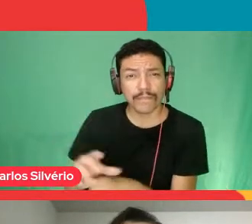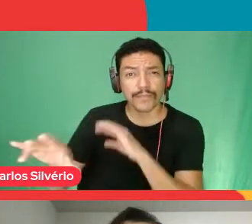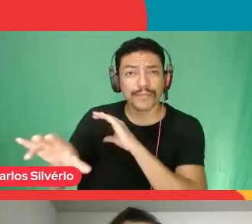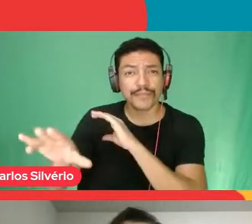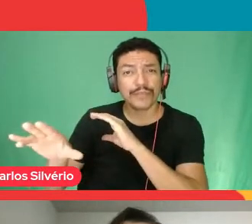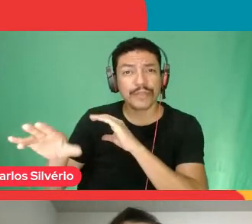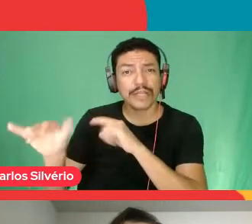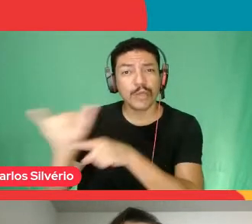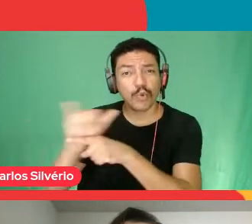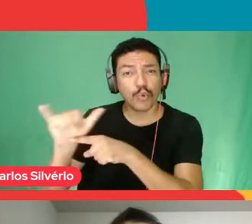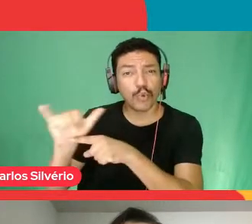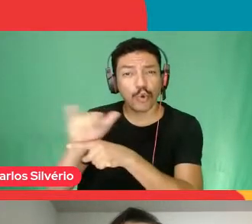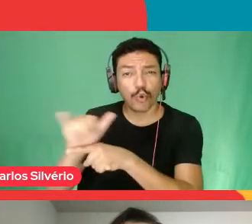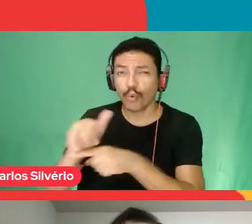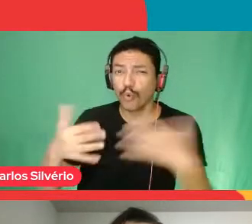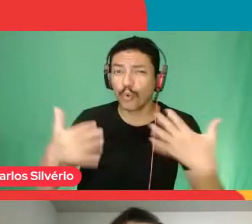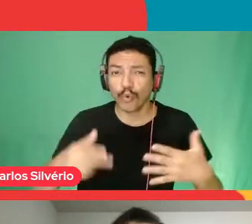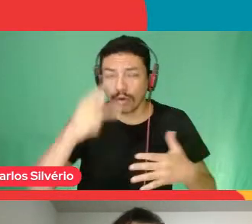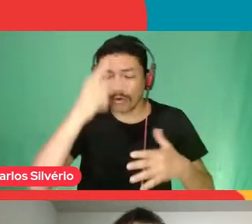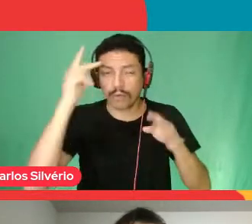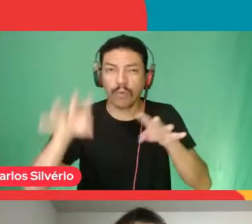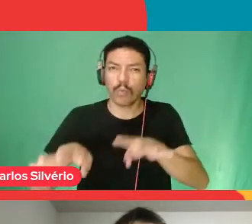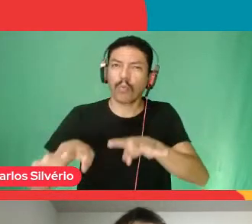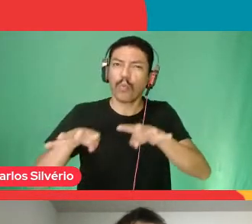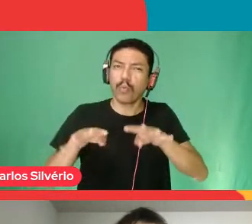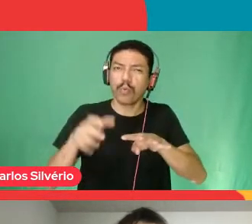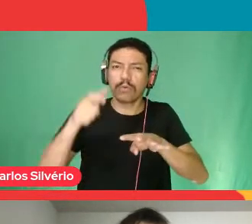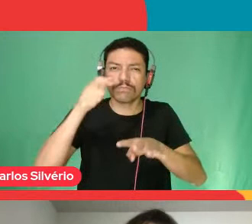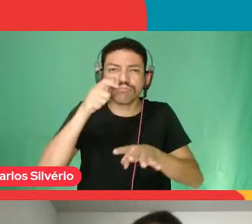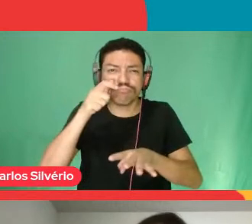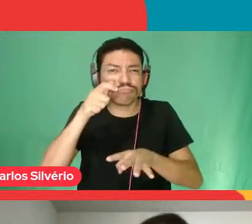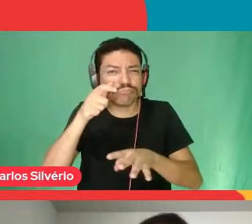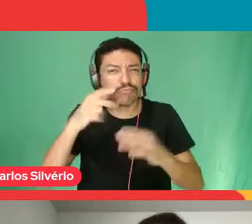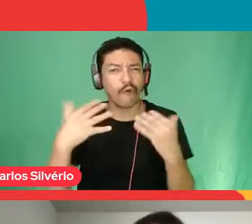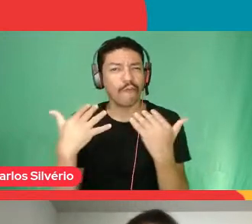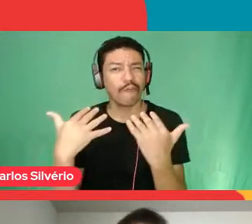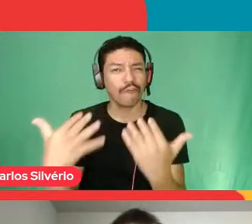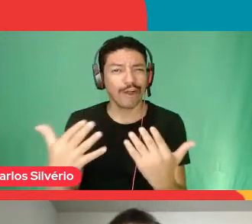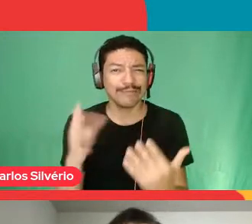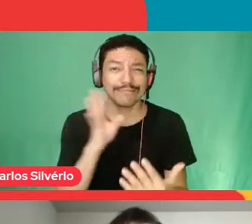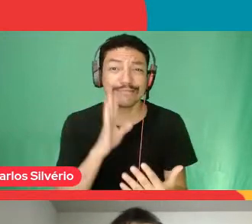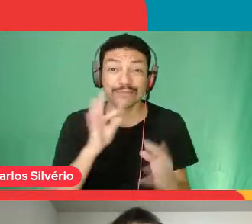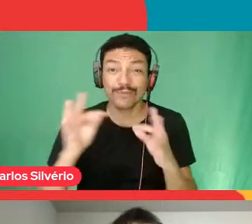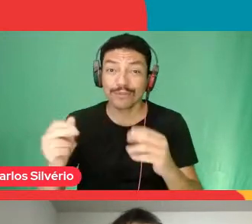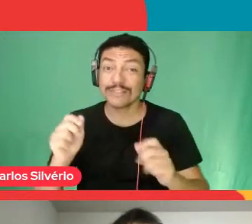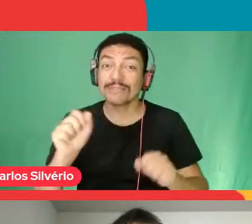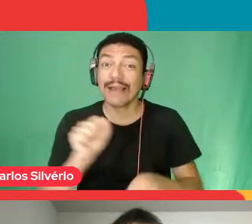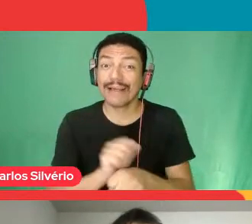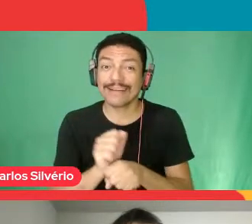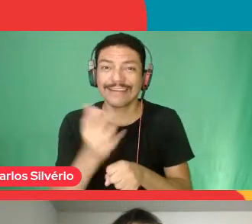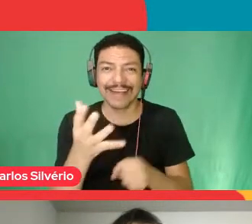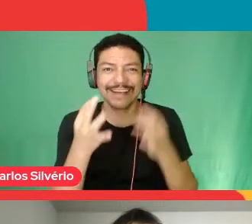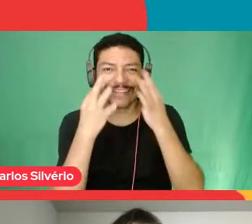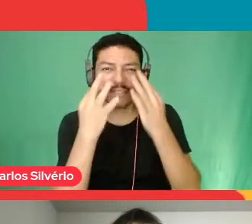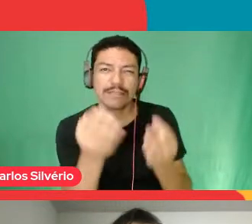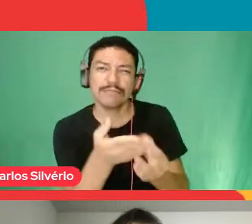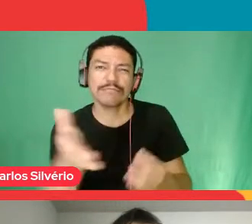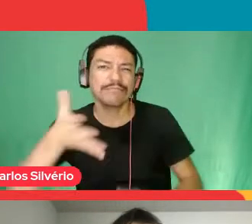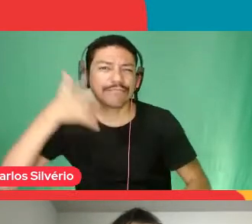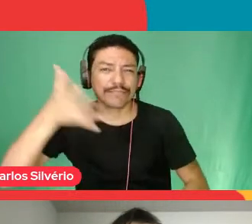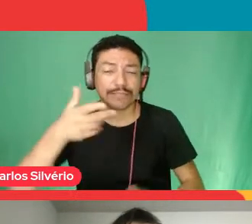YouTube. Estamos com uma grande audiência aí, super empolgada também para ouvi-las. E para a gente iniciar, eu gostaria de pedir para que vocês